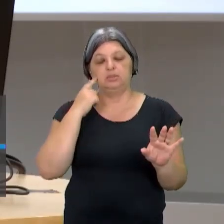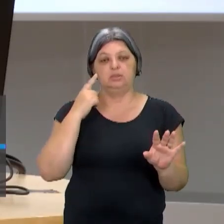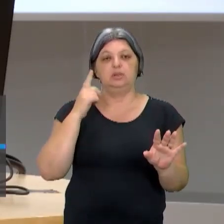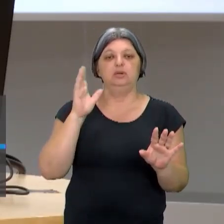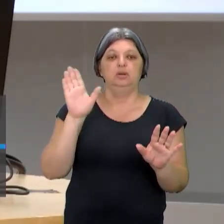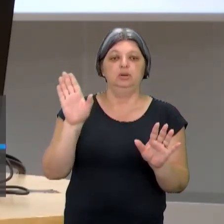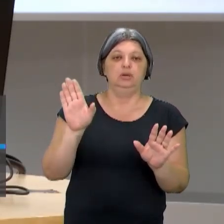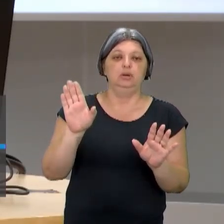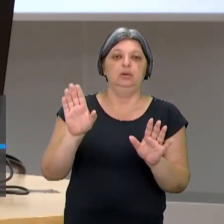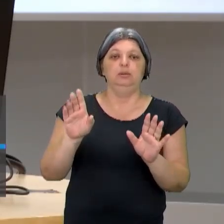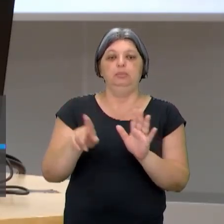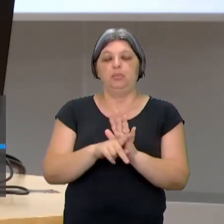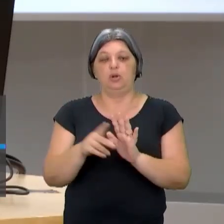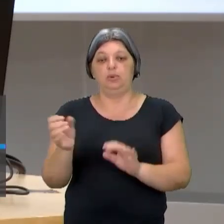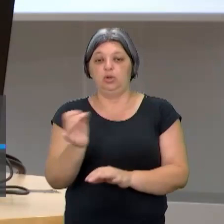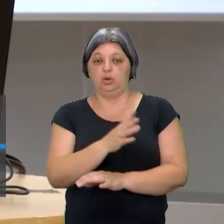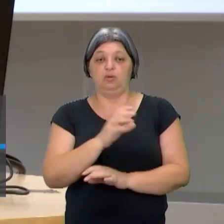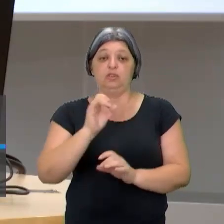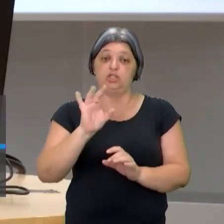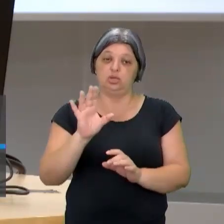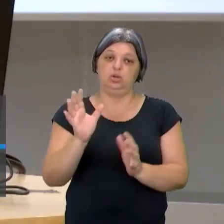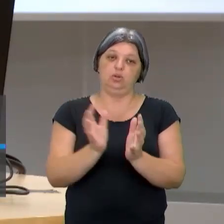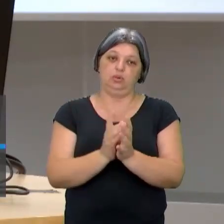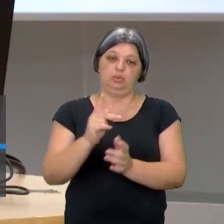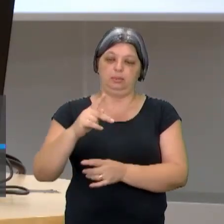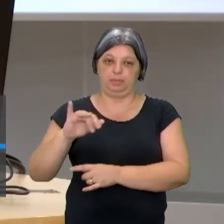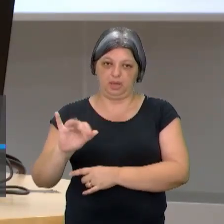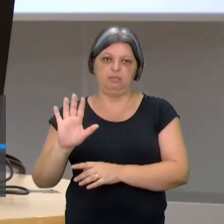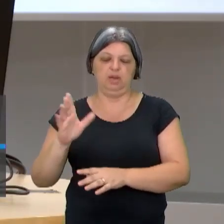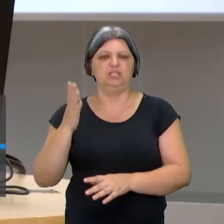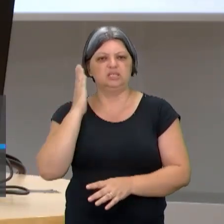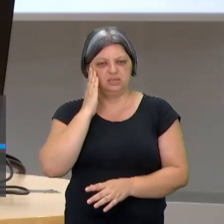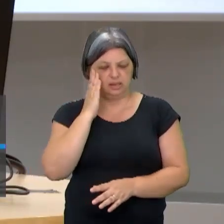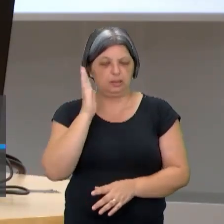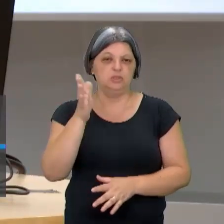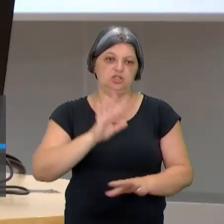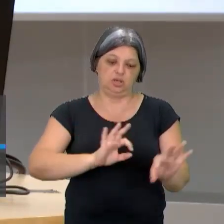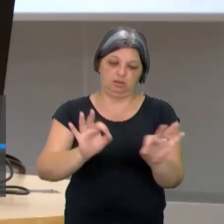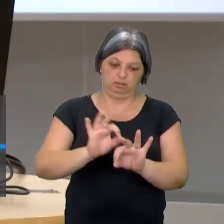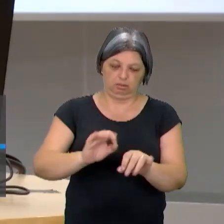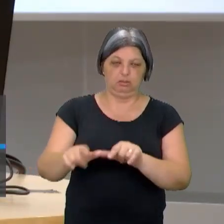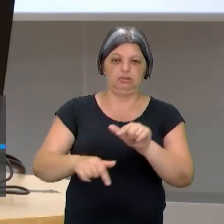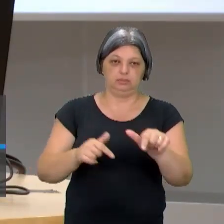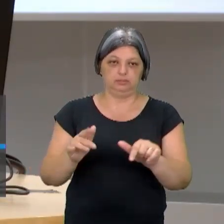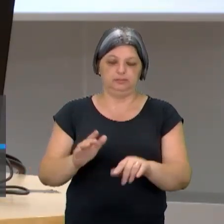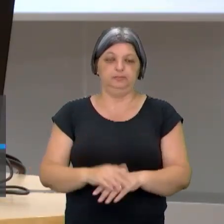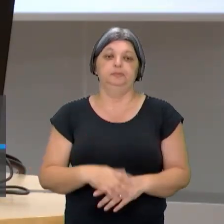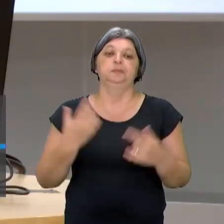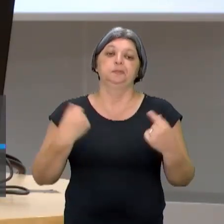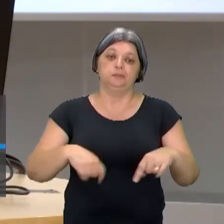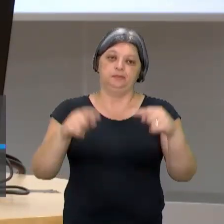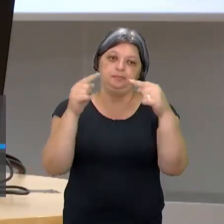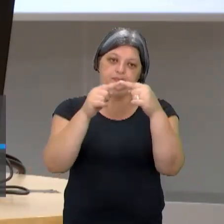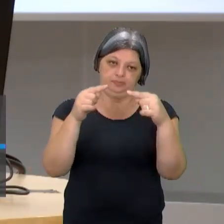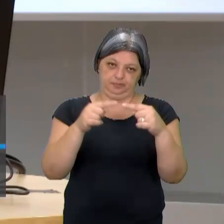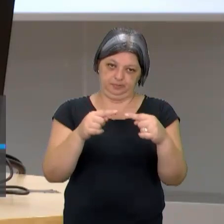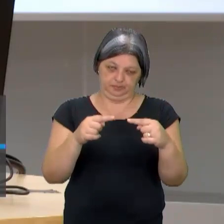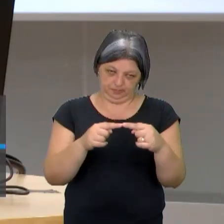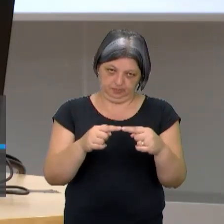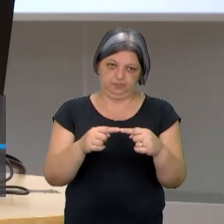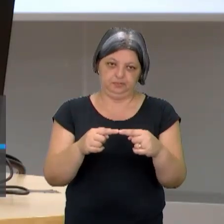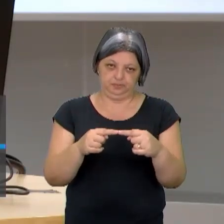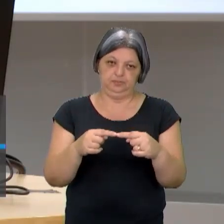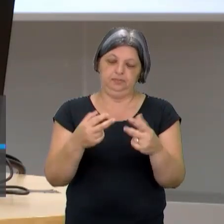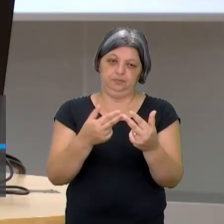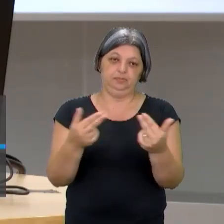só chegou na PEI, mas ele já sabe trabalhar no projeto de vida e tudo mais. Então, ele tem que alinhar horizontalmente, né,